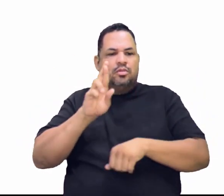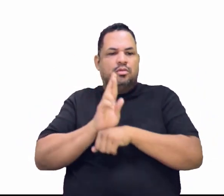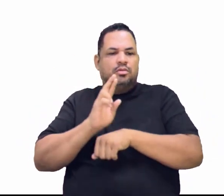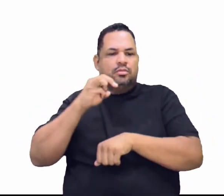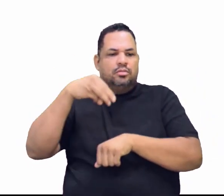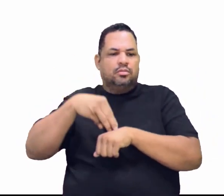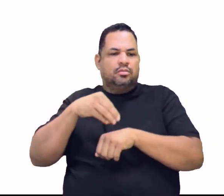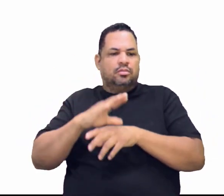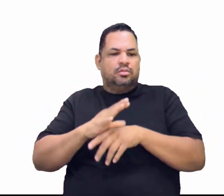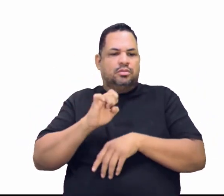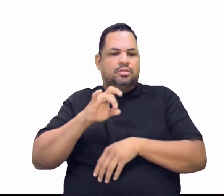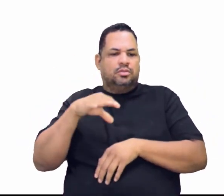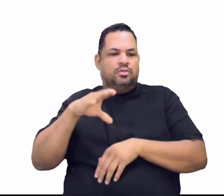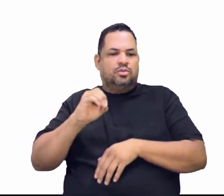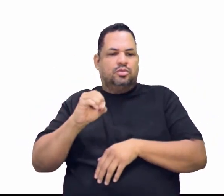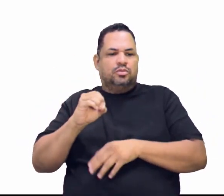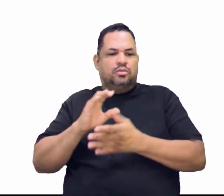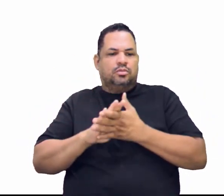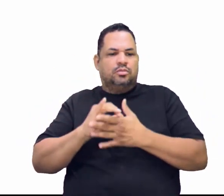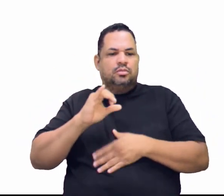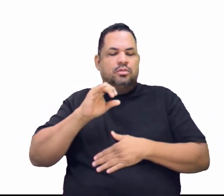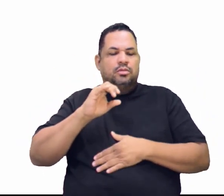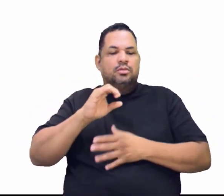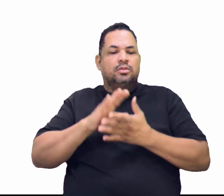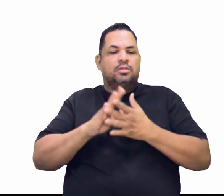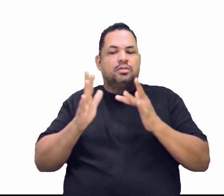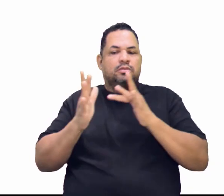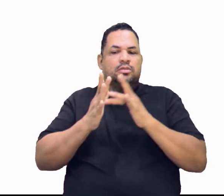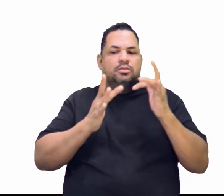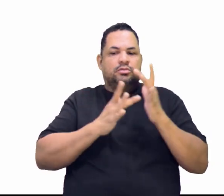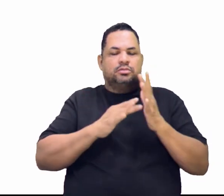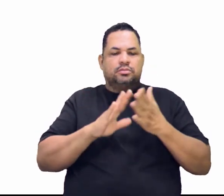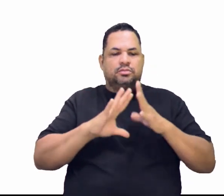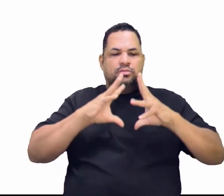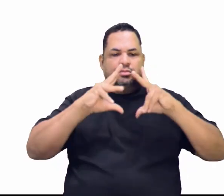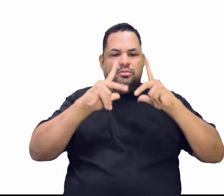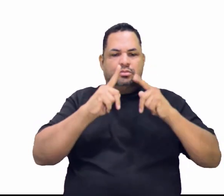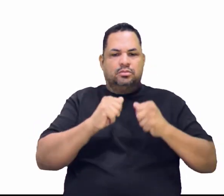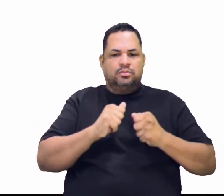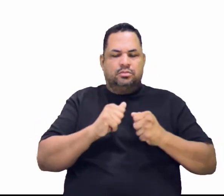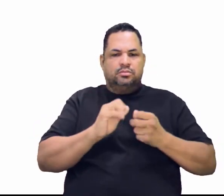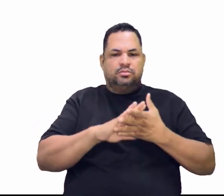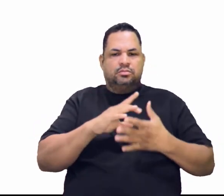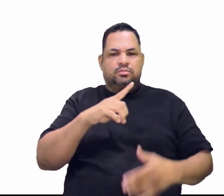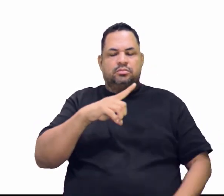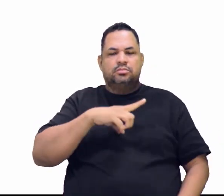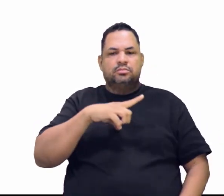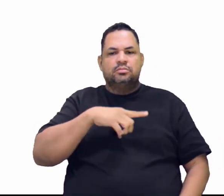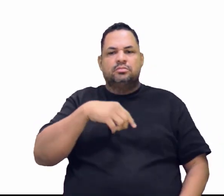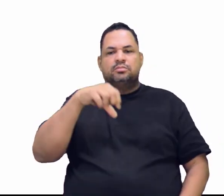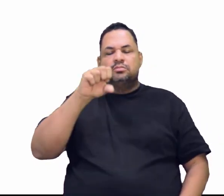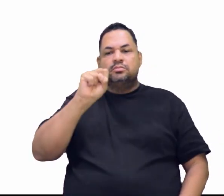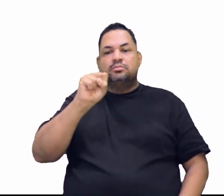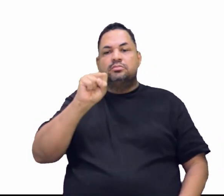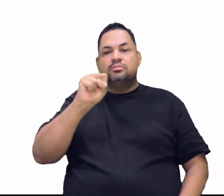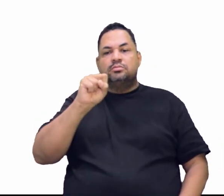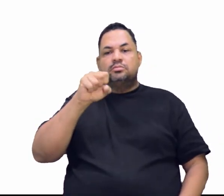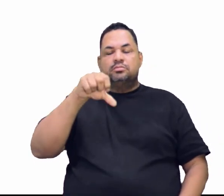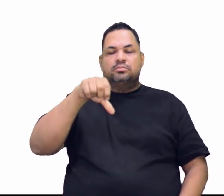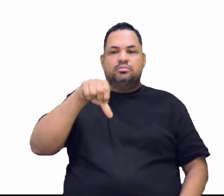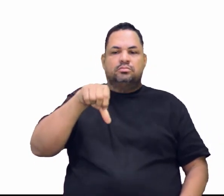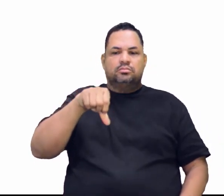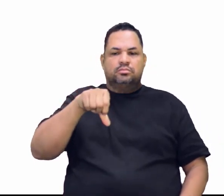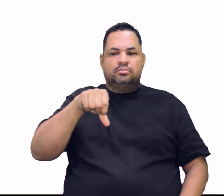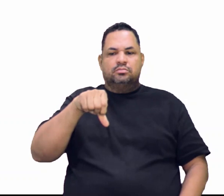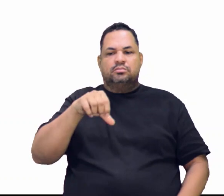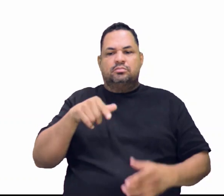Moura, Santo Antônio e de Jesus. Hoje, no total, nós temos de 8 a